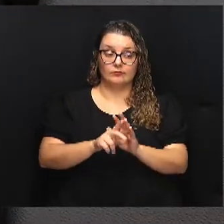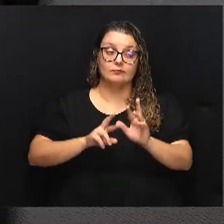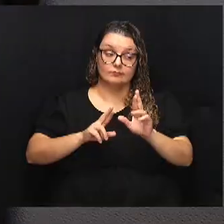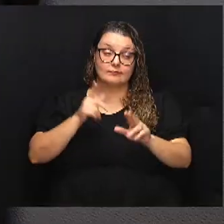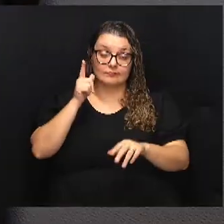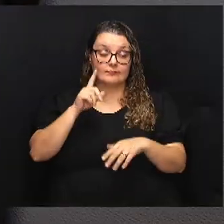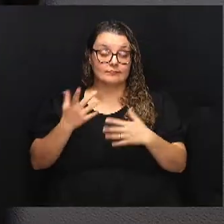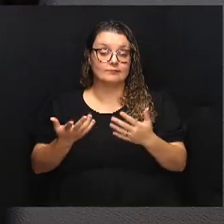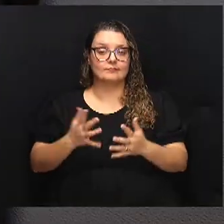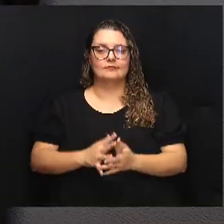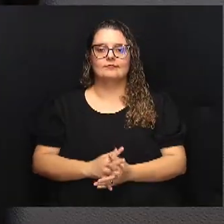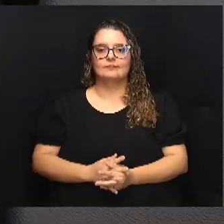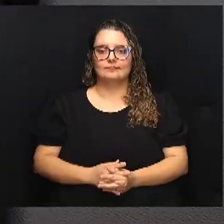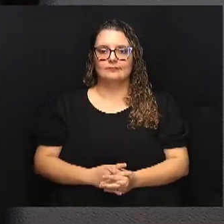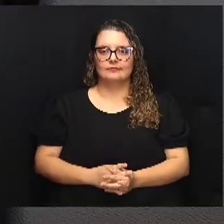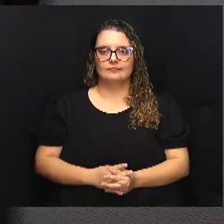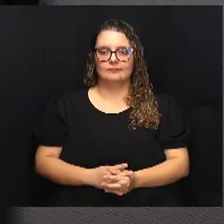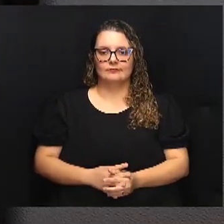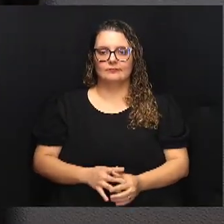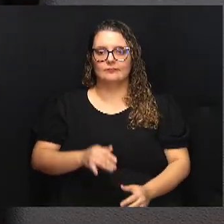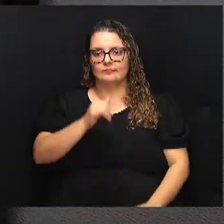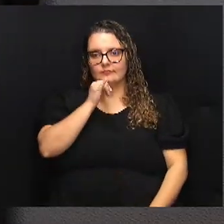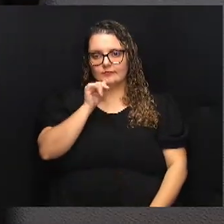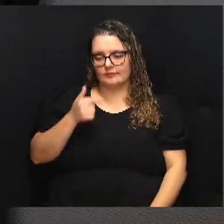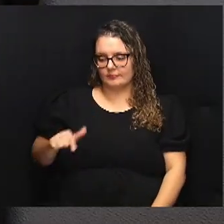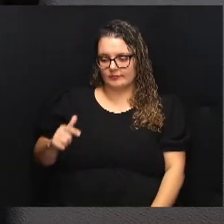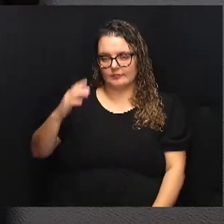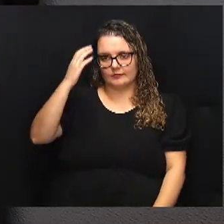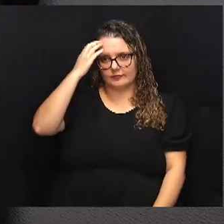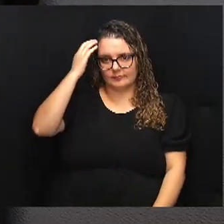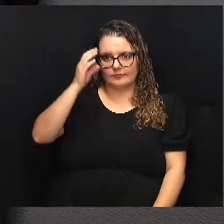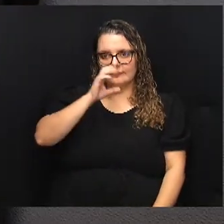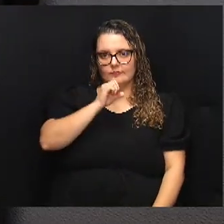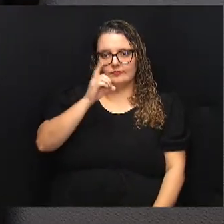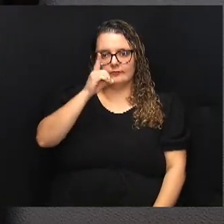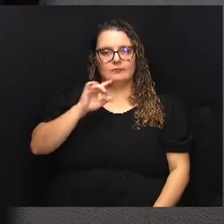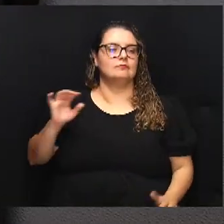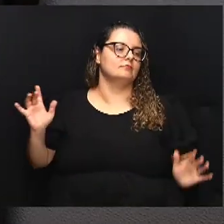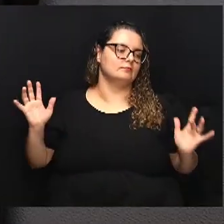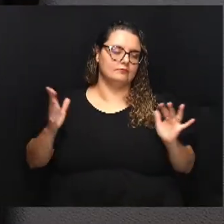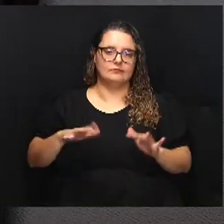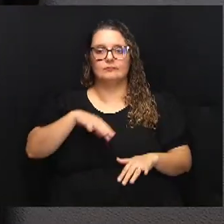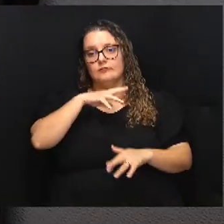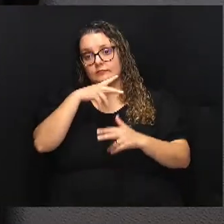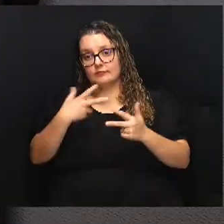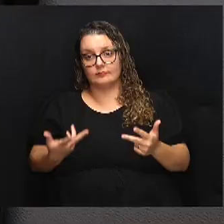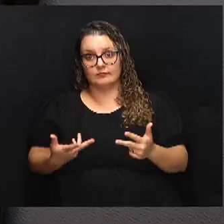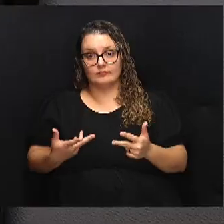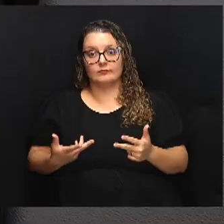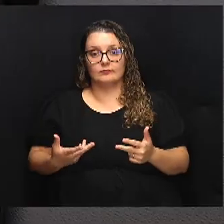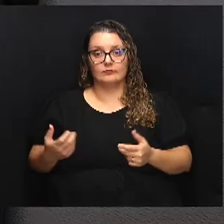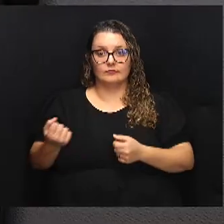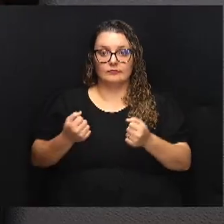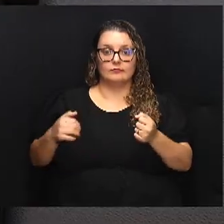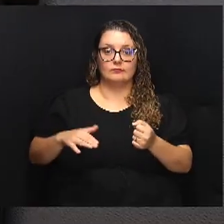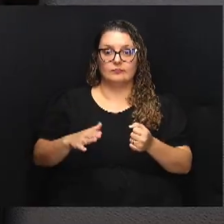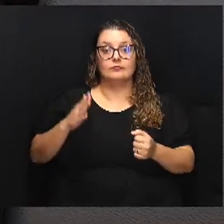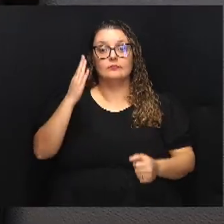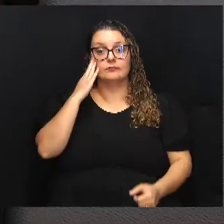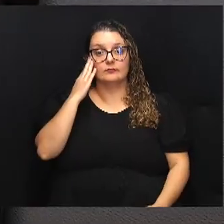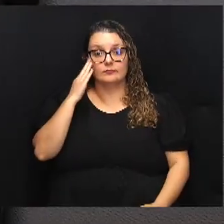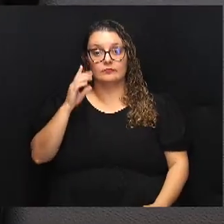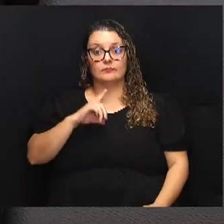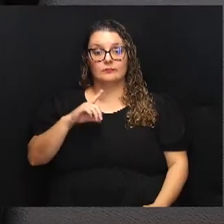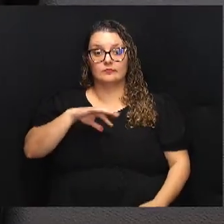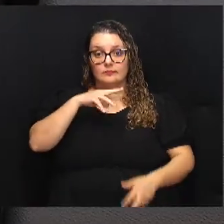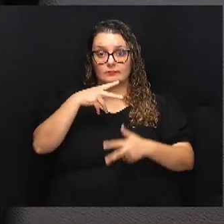consiga. Por exemplo, a pessoa vai no Taquaral lá no final de semana, vai aquele monte de gente com seus animais, aí vem o carro, ele tem que saber que também tem animais